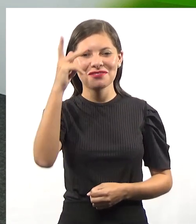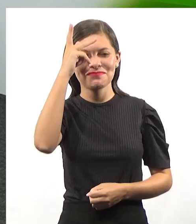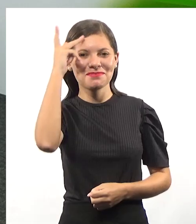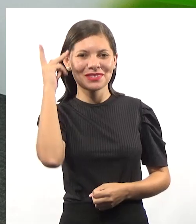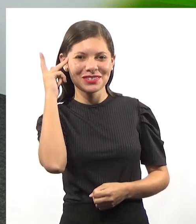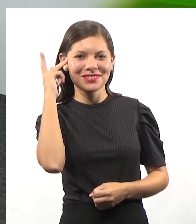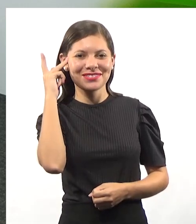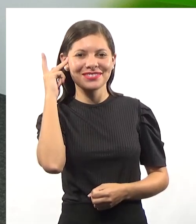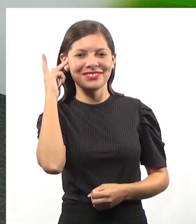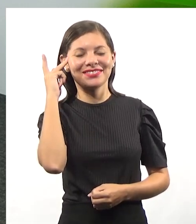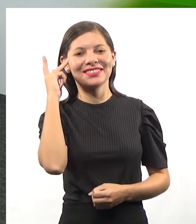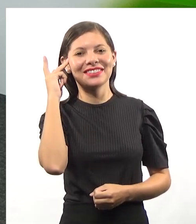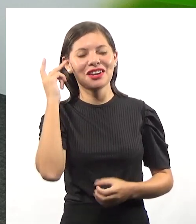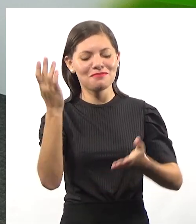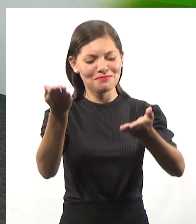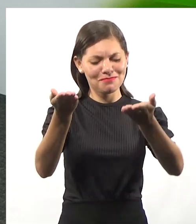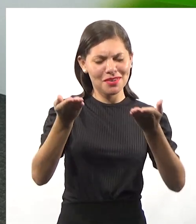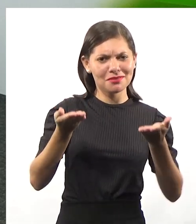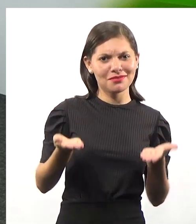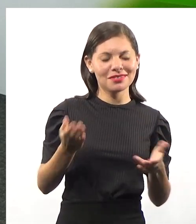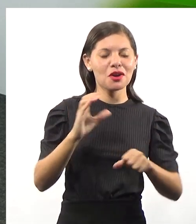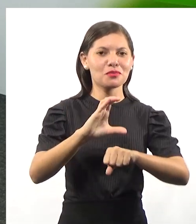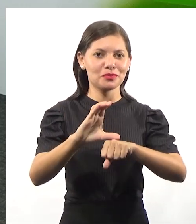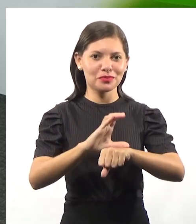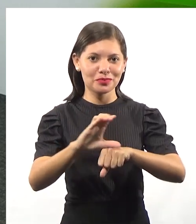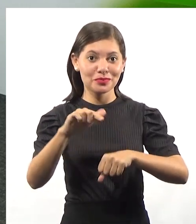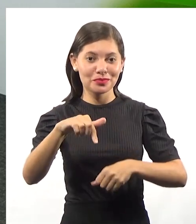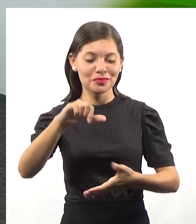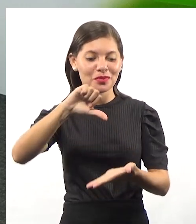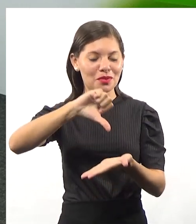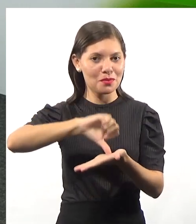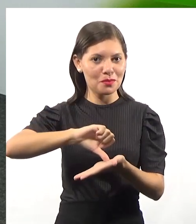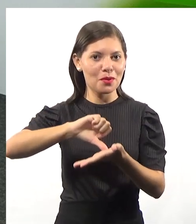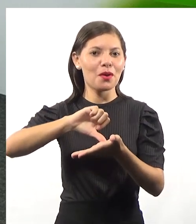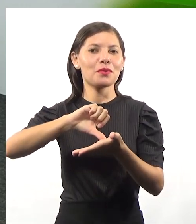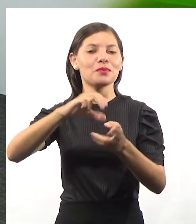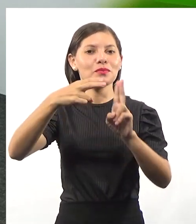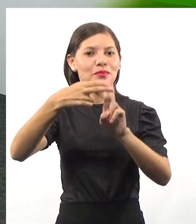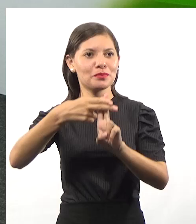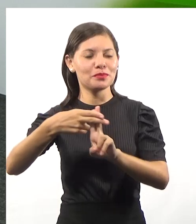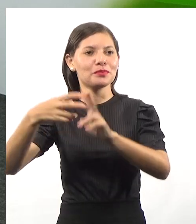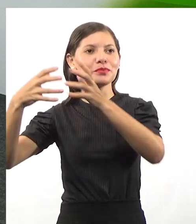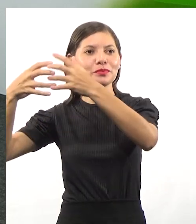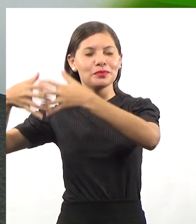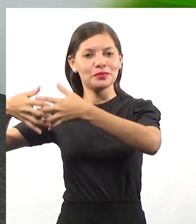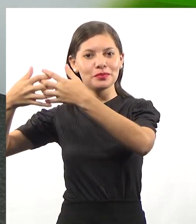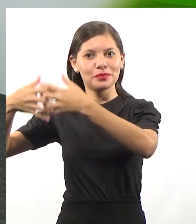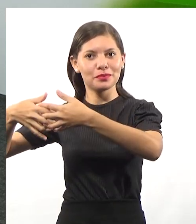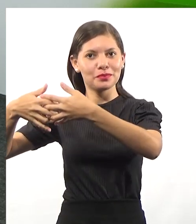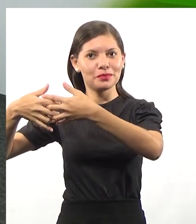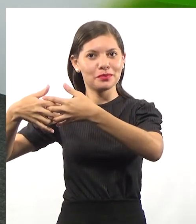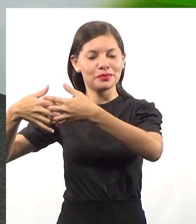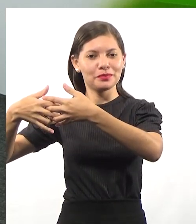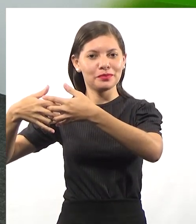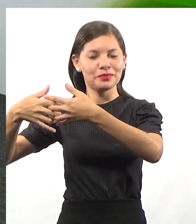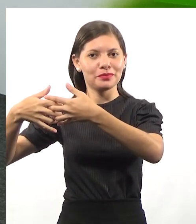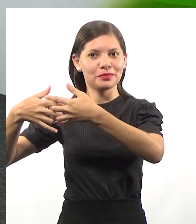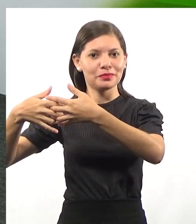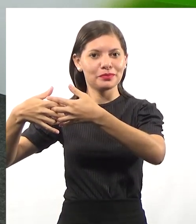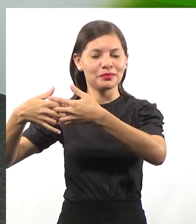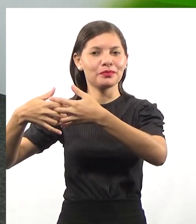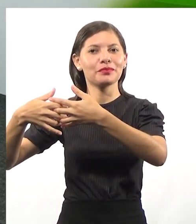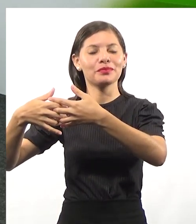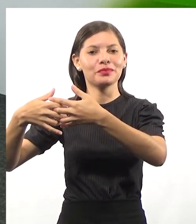Saudações, pessoas! Sejam bem-vindos aos cursos do Instituto Federal de Educação, Ciência e Tecnologia de Rondônia,